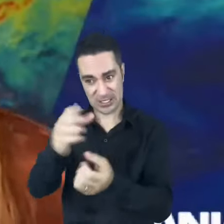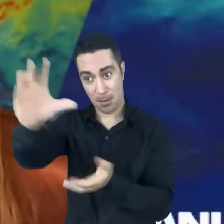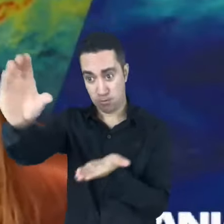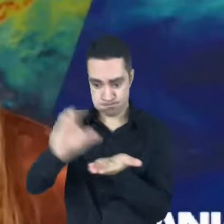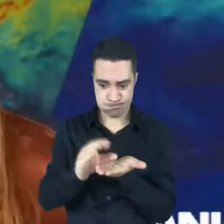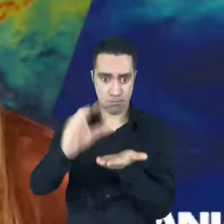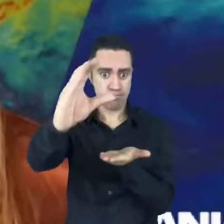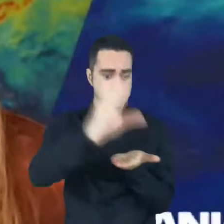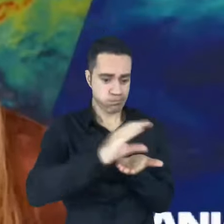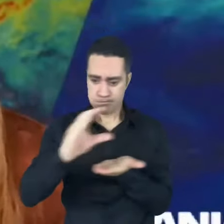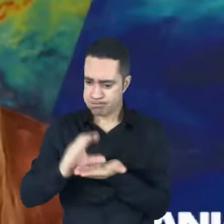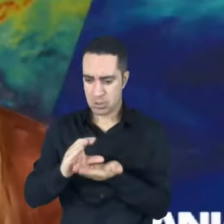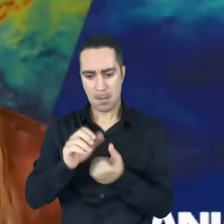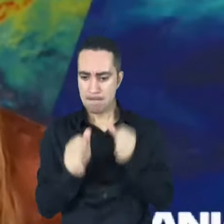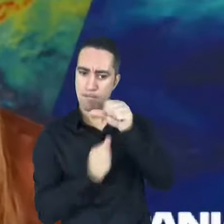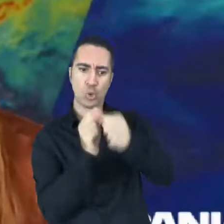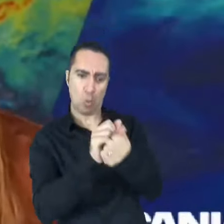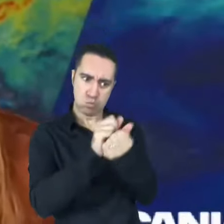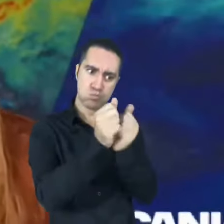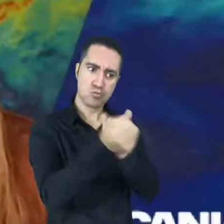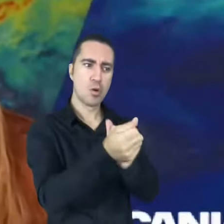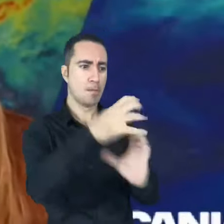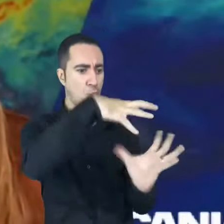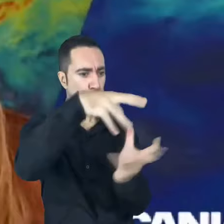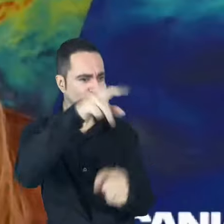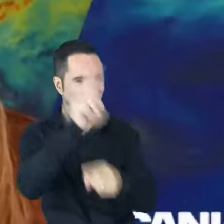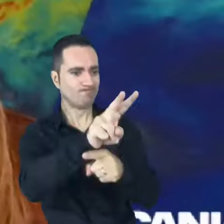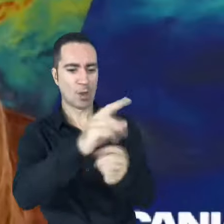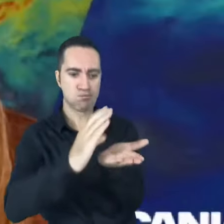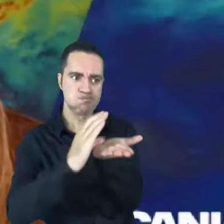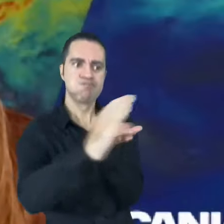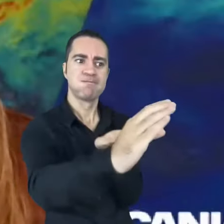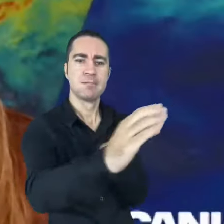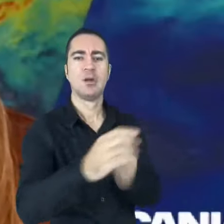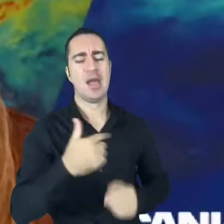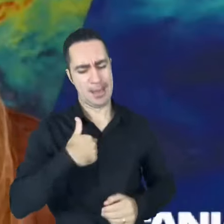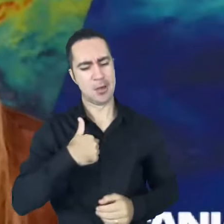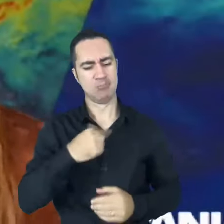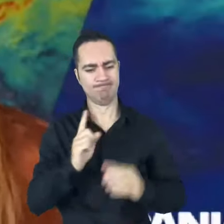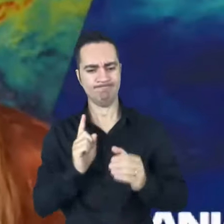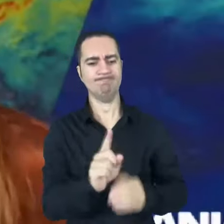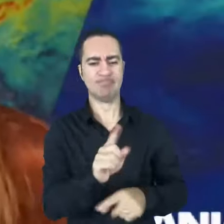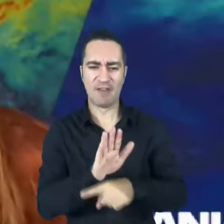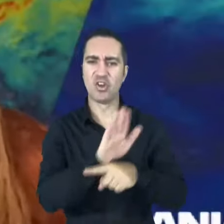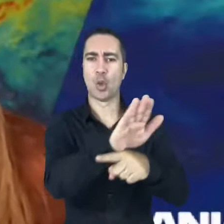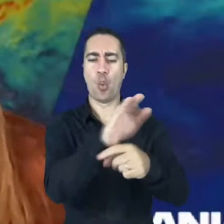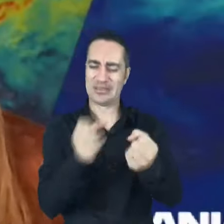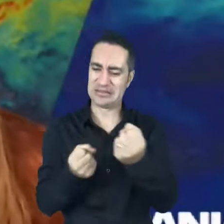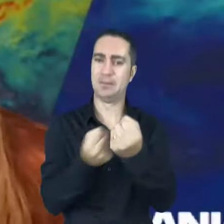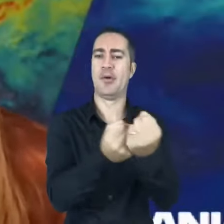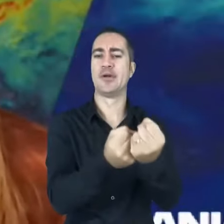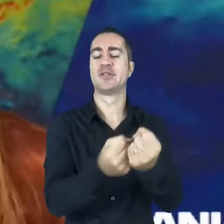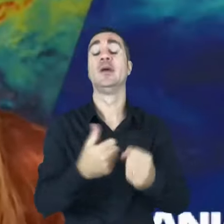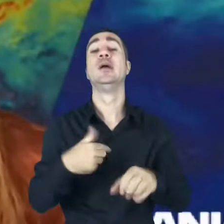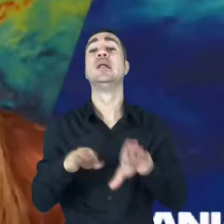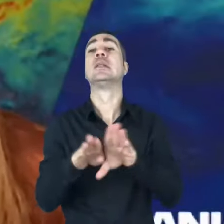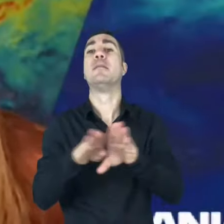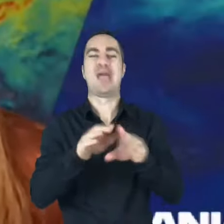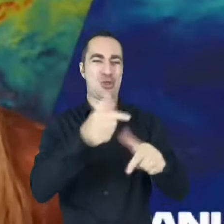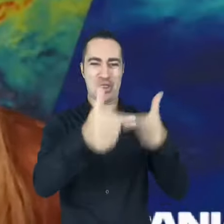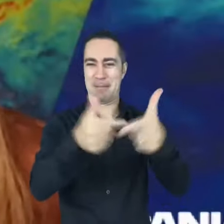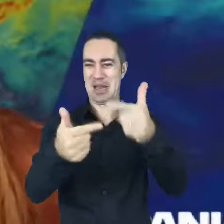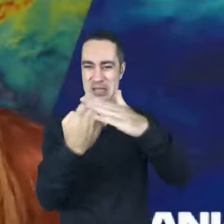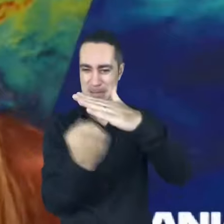exponencial fantástico, mas a infraestrutura não está lá. Estou trabalhando com uma empresa, EDS